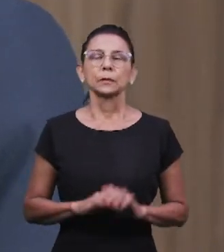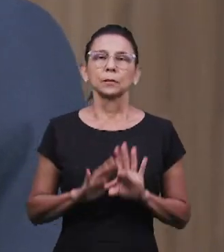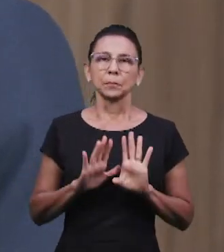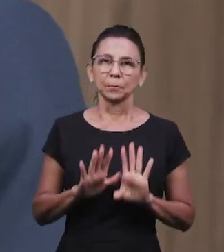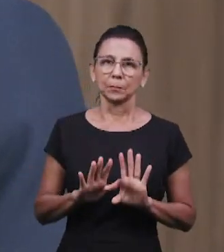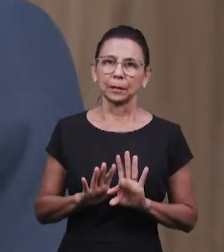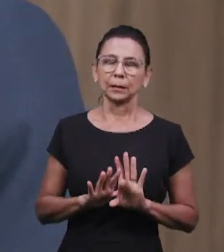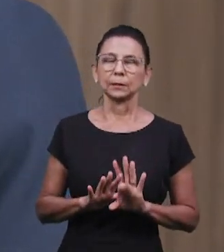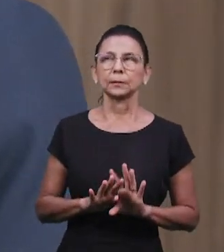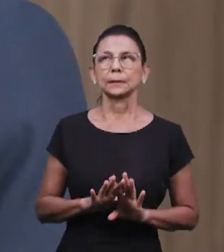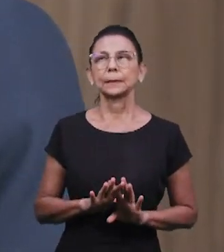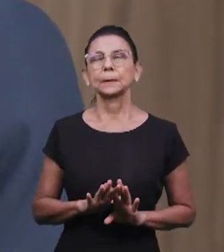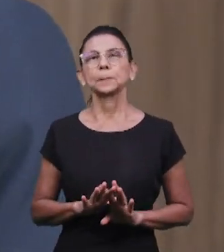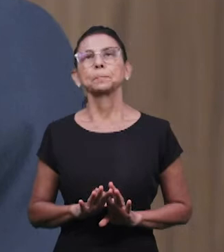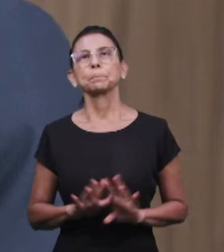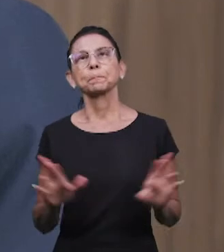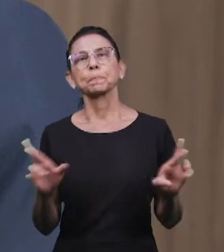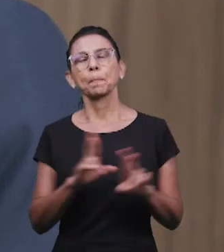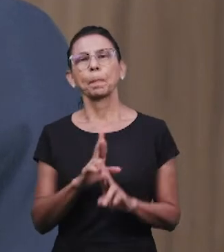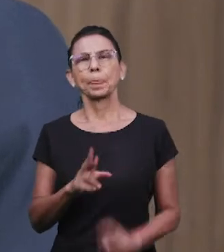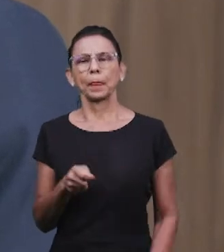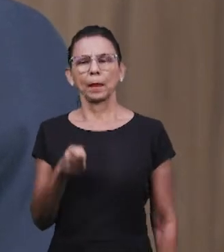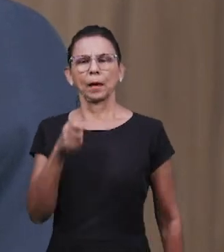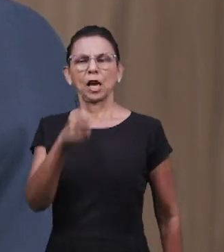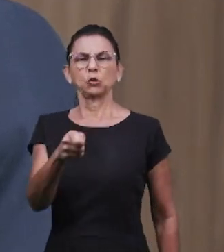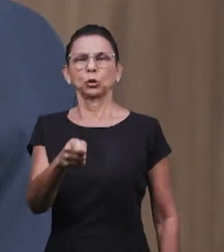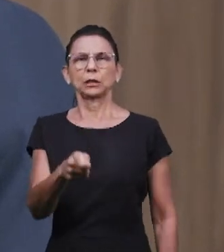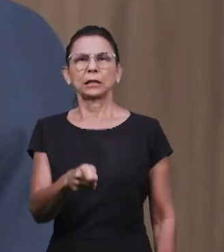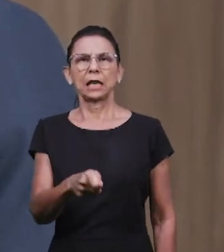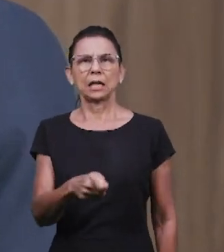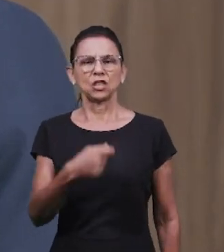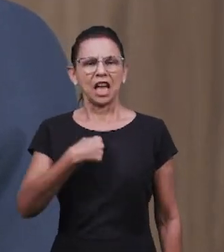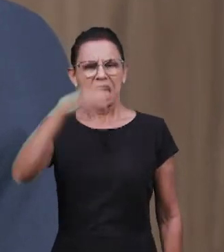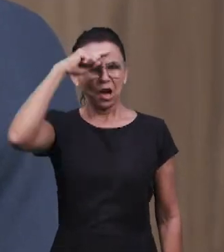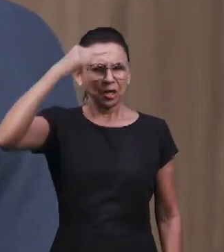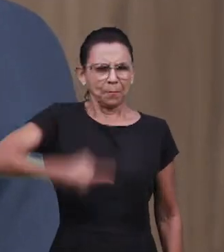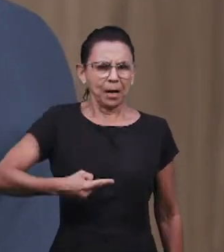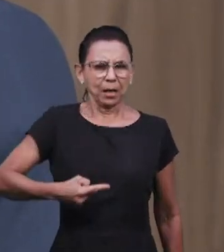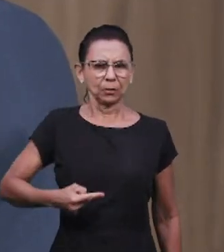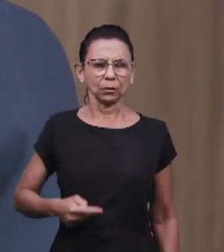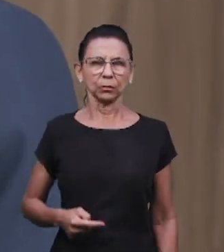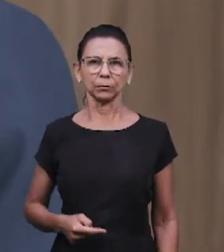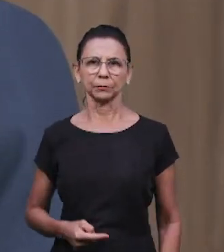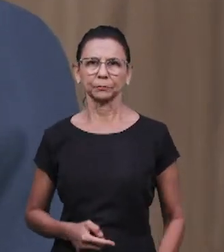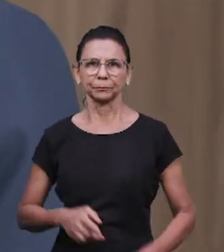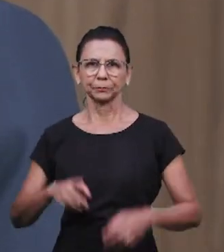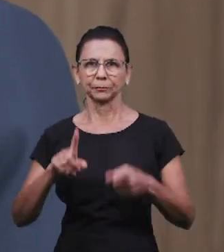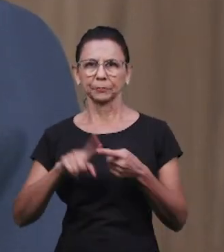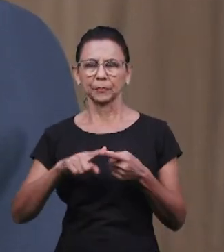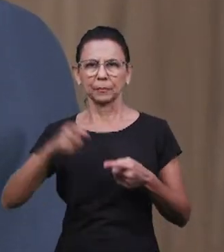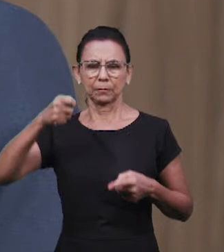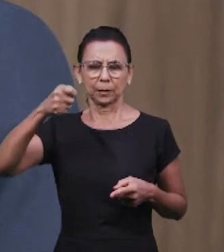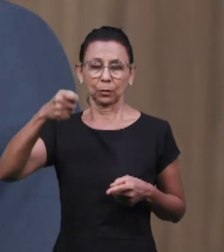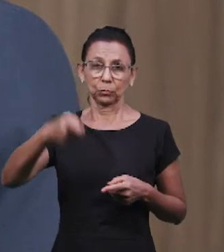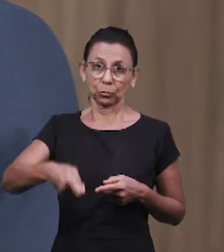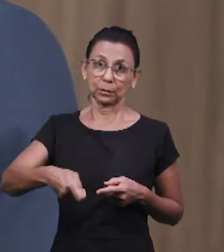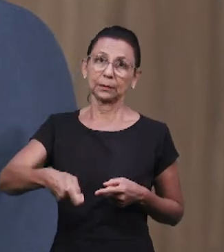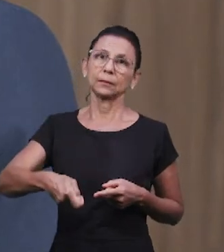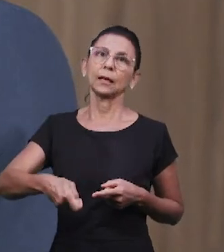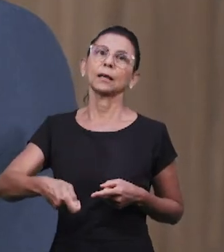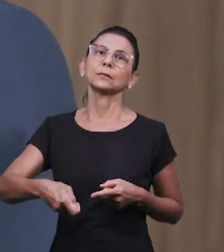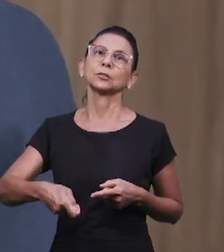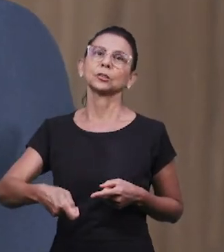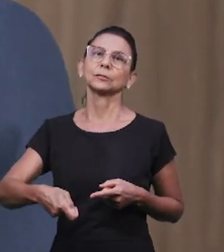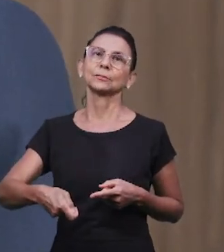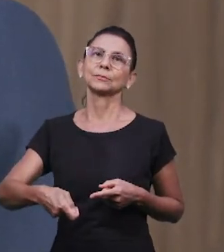bem, a questão de autoridade e autoritarismo é uma coisa interessante. Você tem que lembrar o seguinte, a